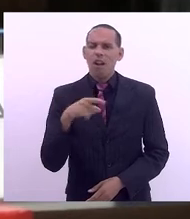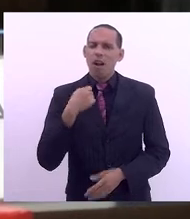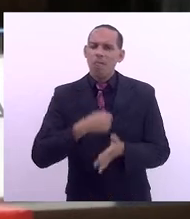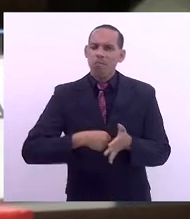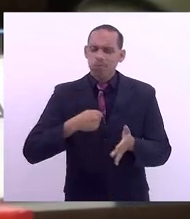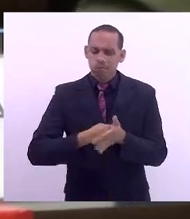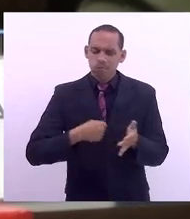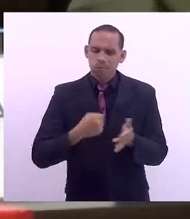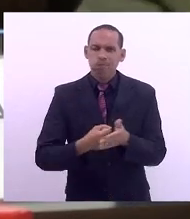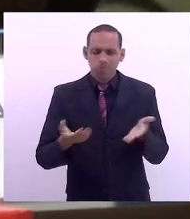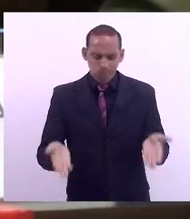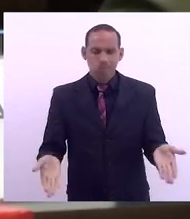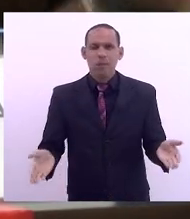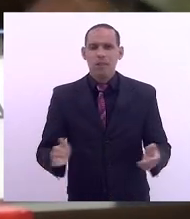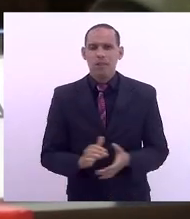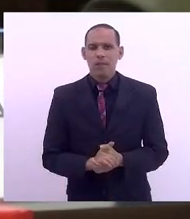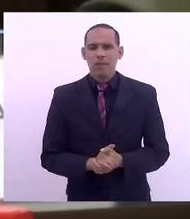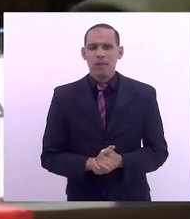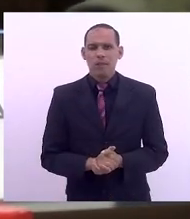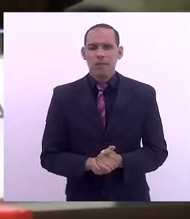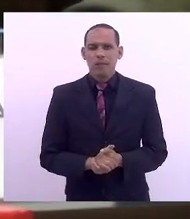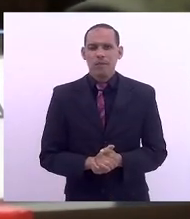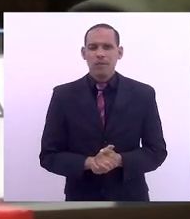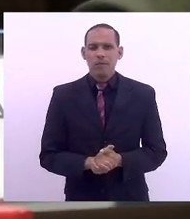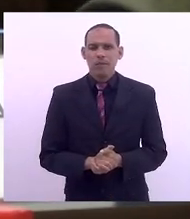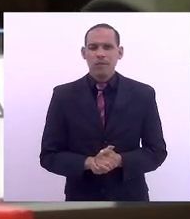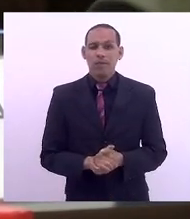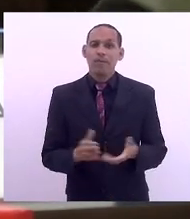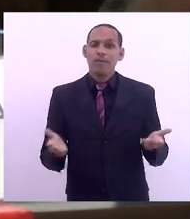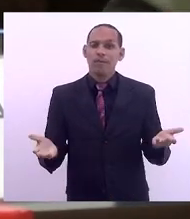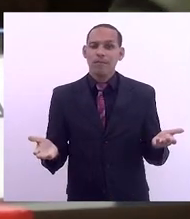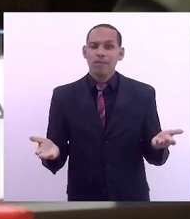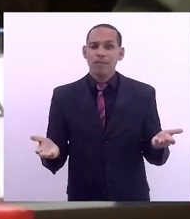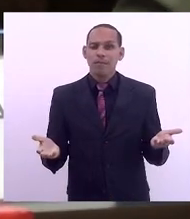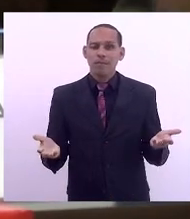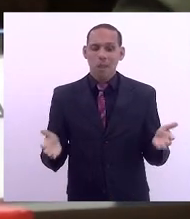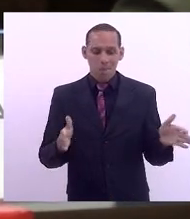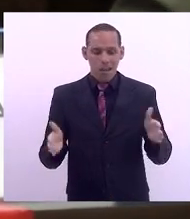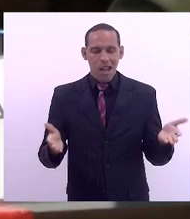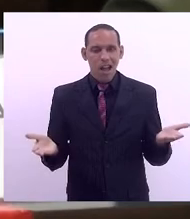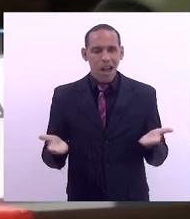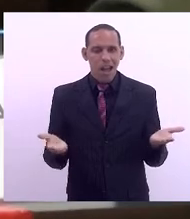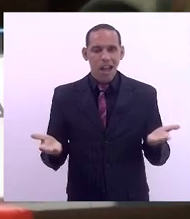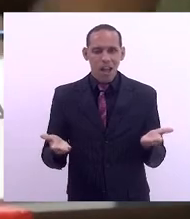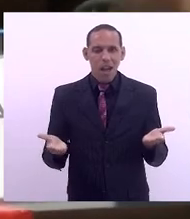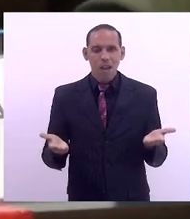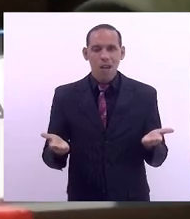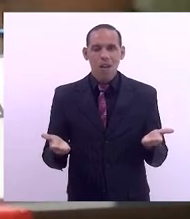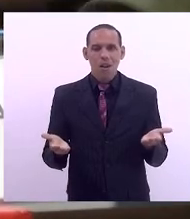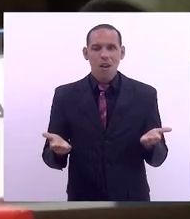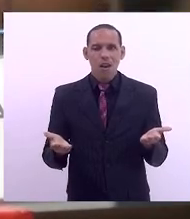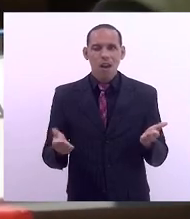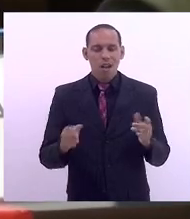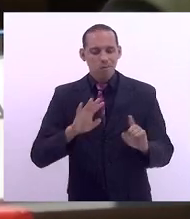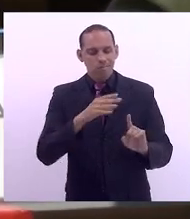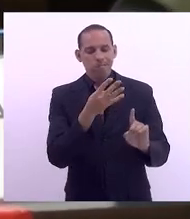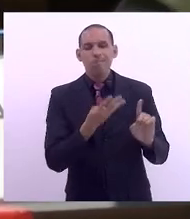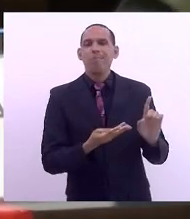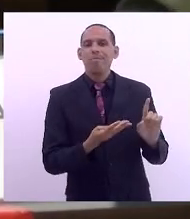aqui. É por isso que esse mandato resolveu homenagear e